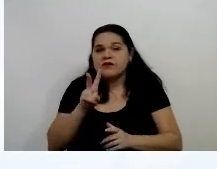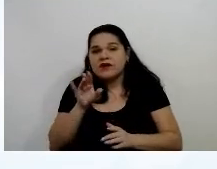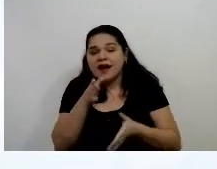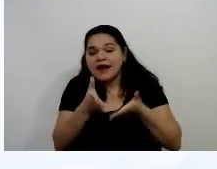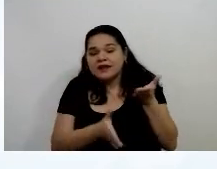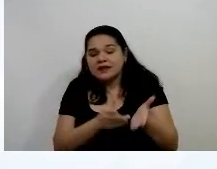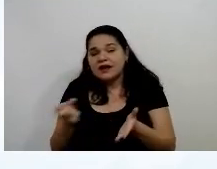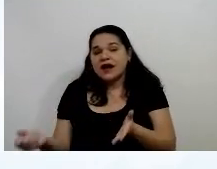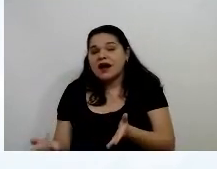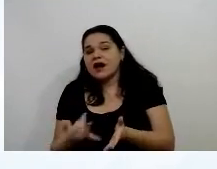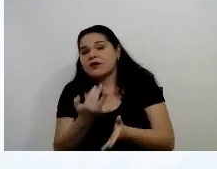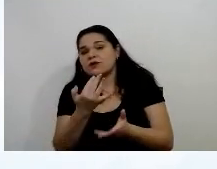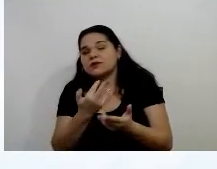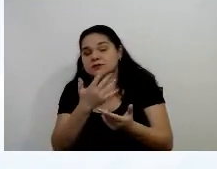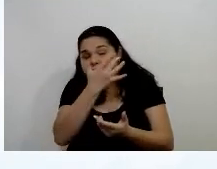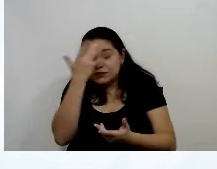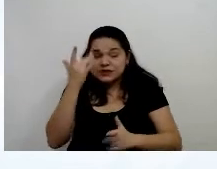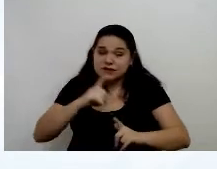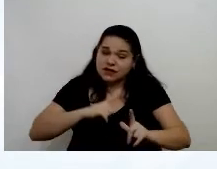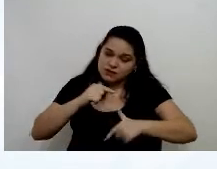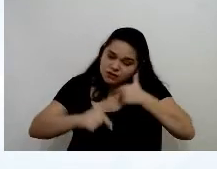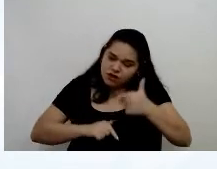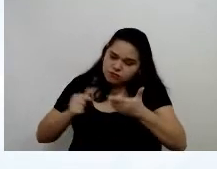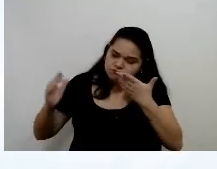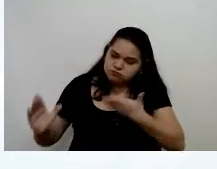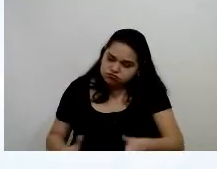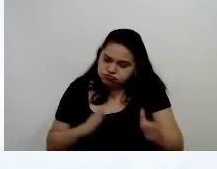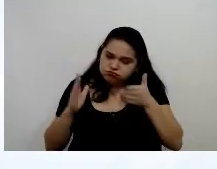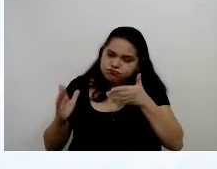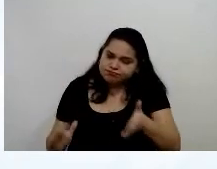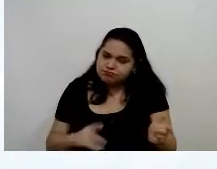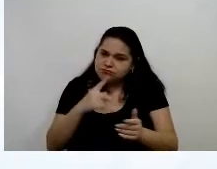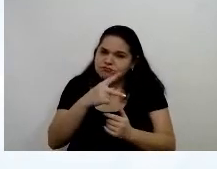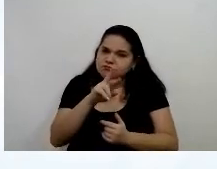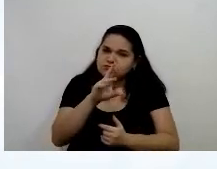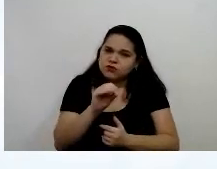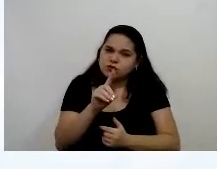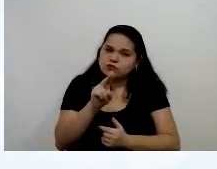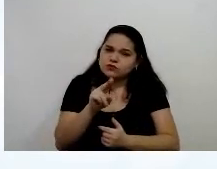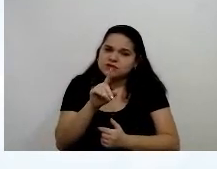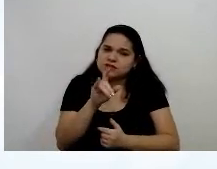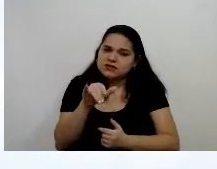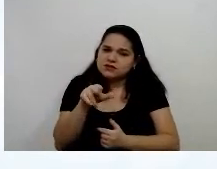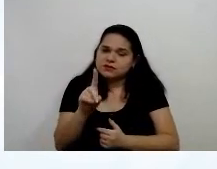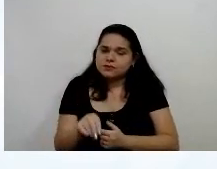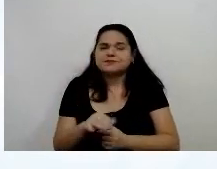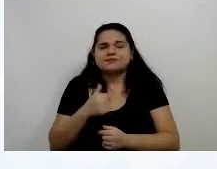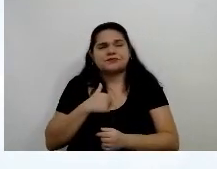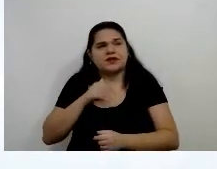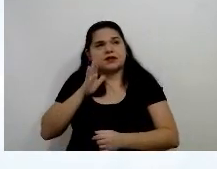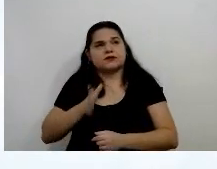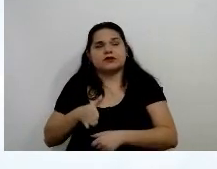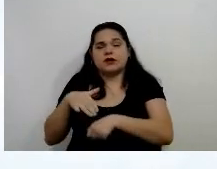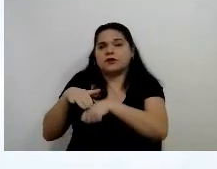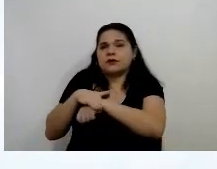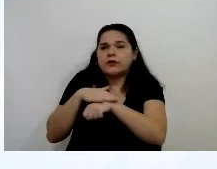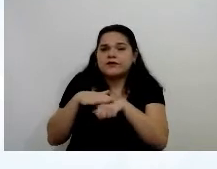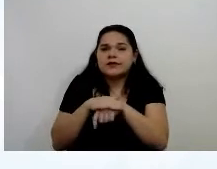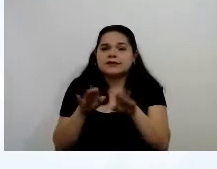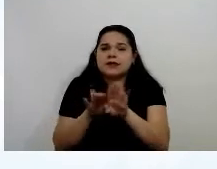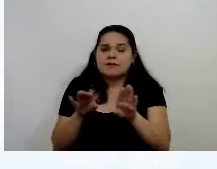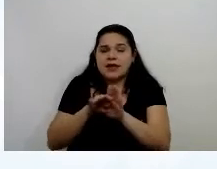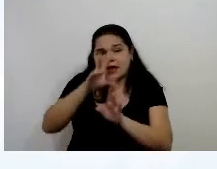aquele que está produzindo, que muitas vezes é onde o calo dói. Eu conversei, inclusive, com a